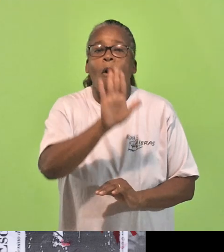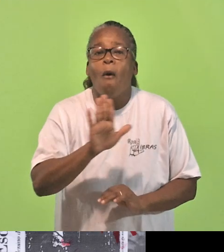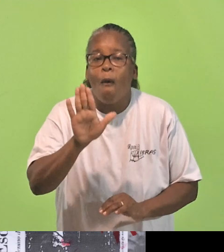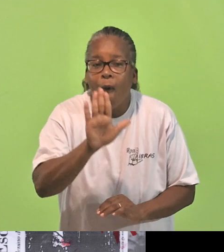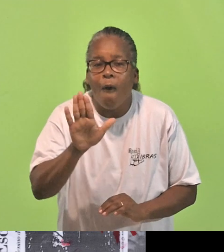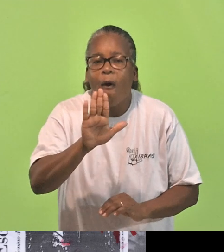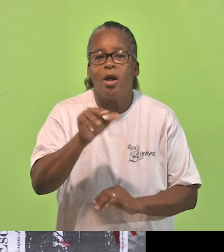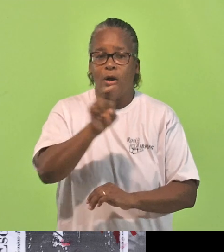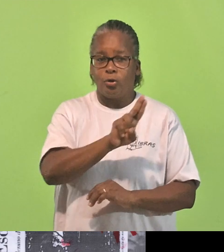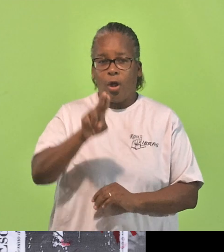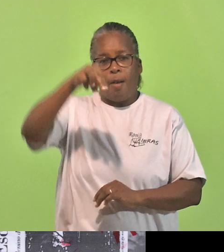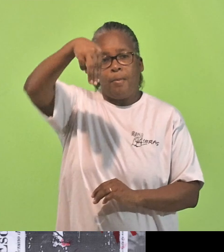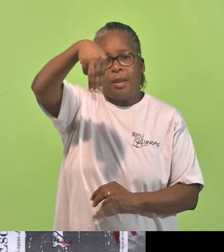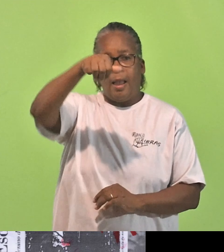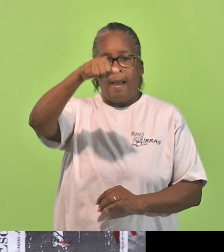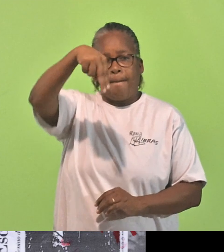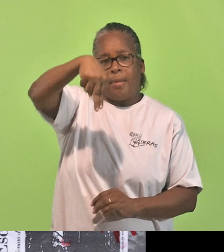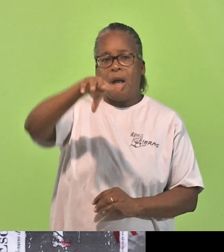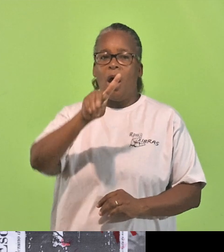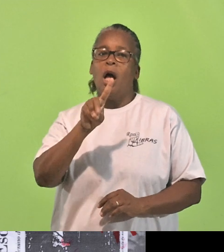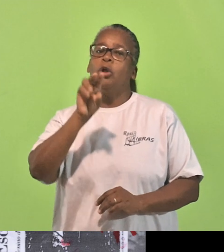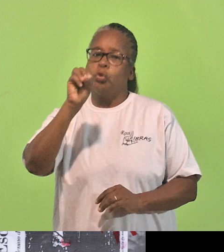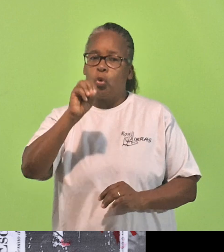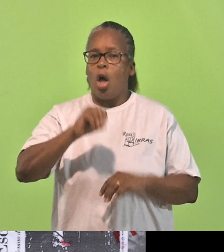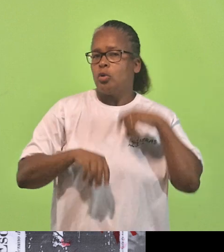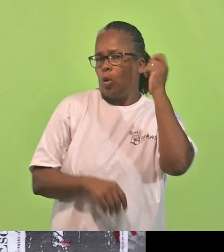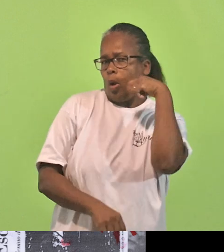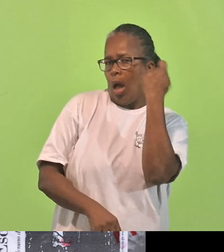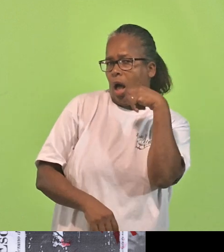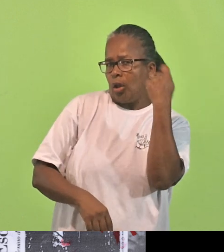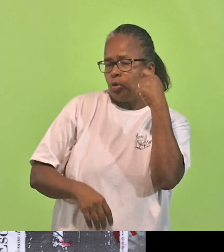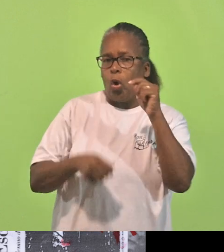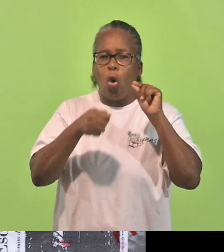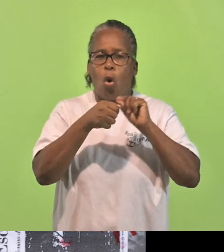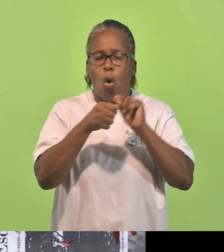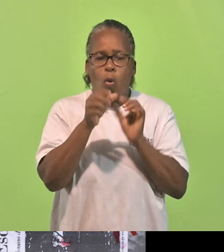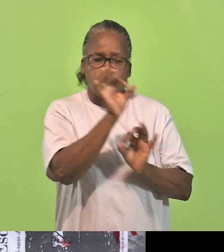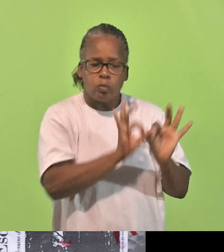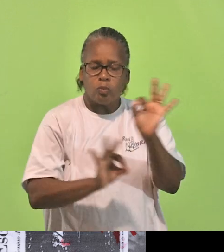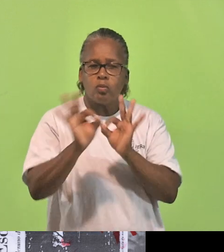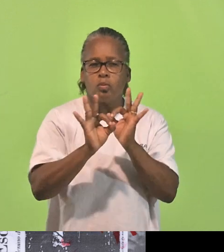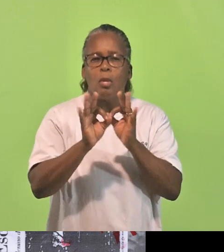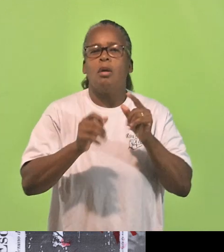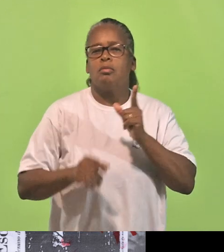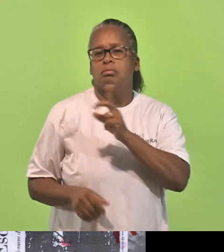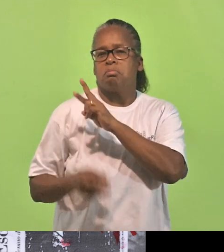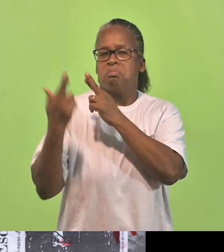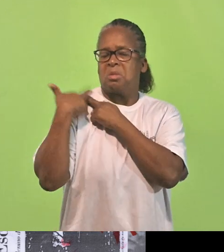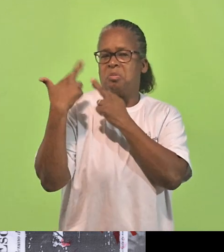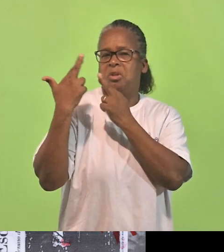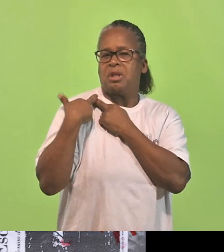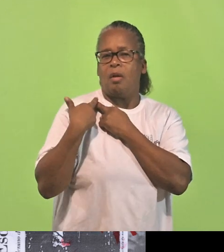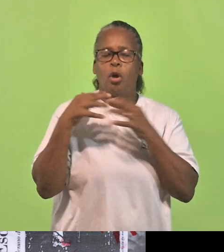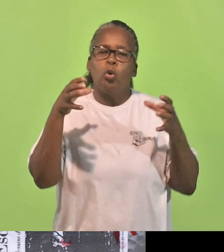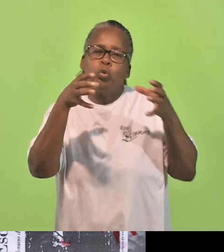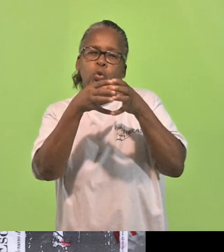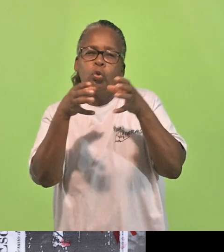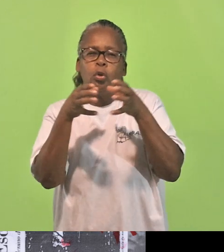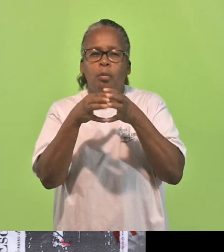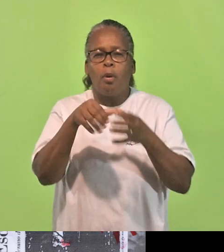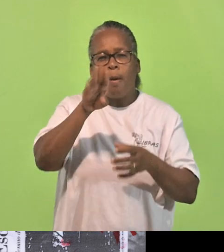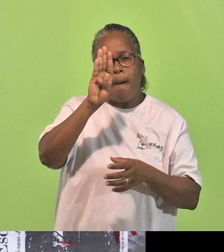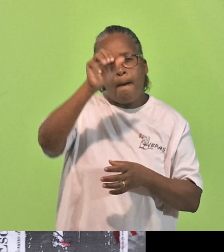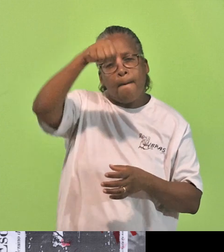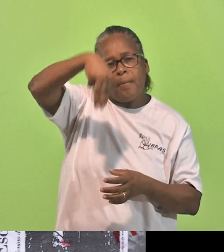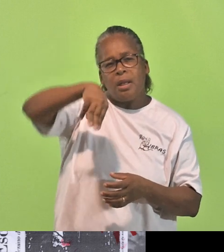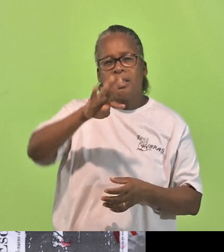Oi, eu sou Mandu. Eu sou ator, performer, produtor cultural e coordenador do Núcleo Abantesma. Tenho 24 anos, sou um